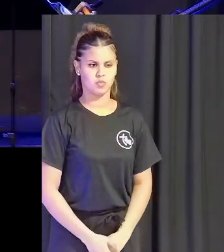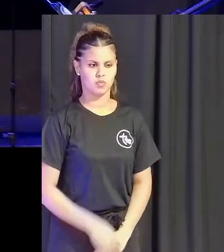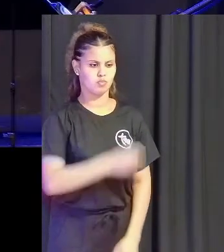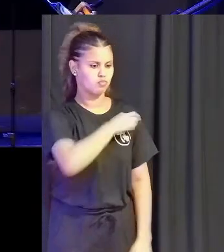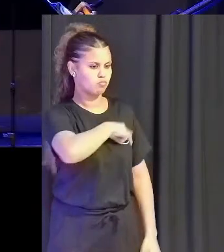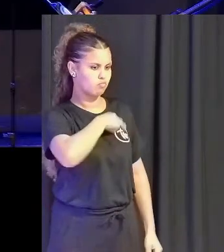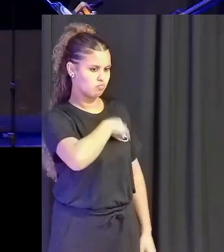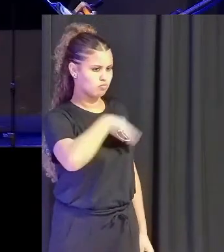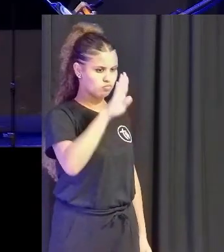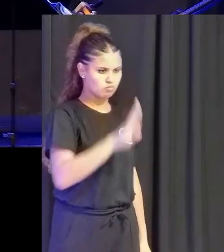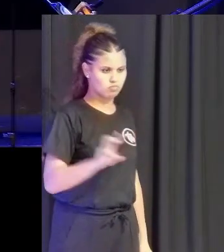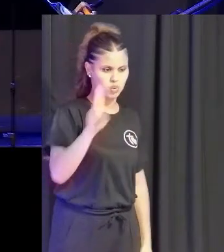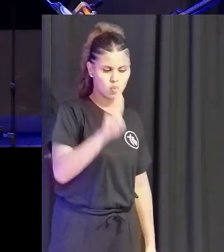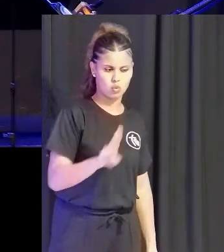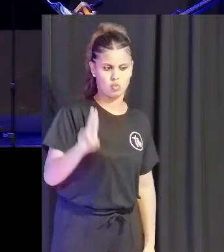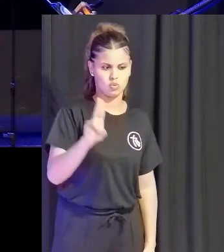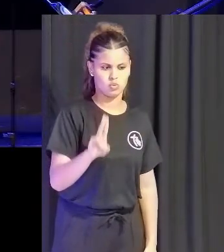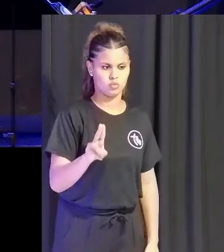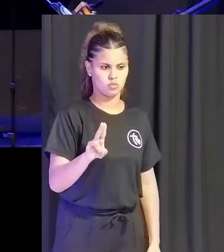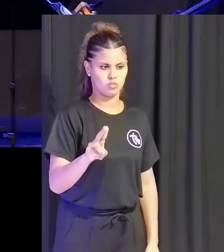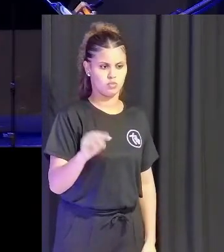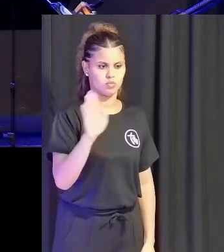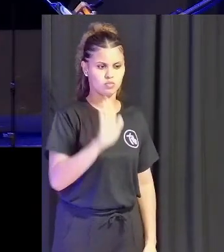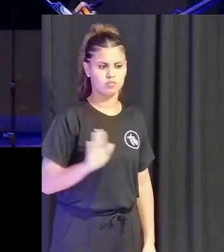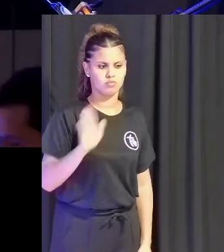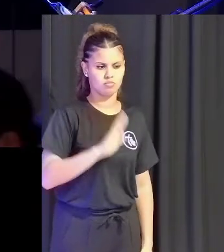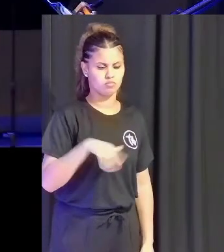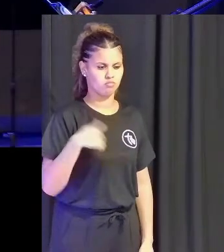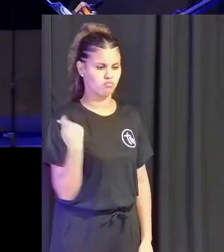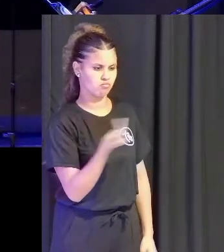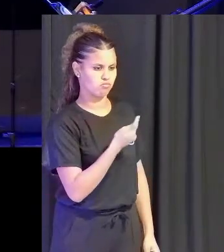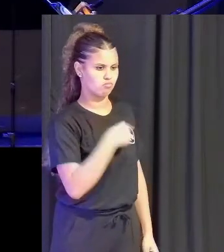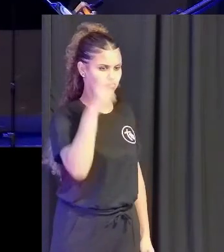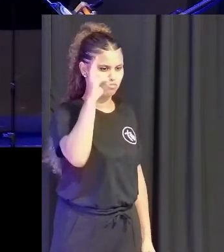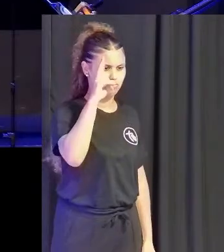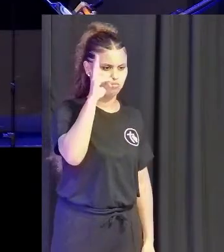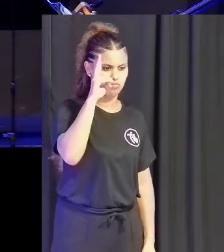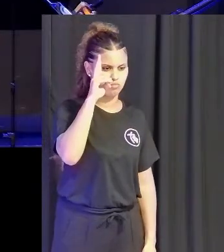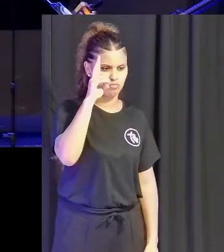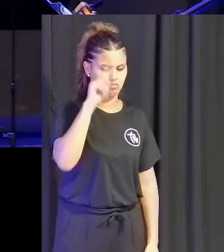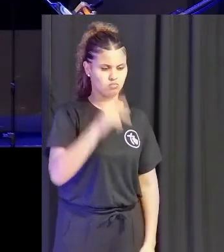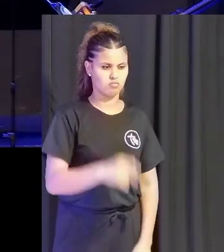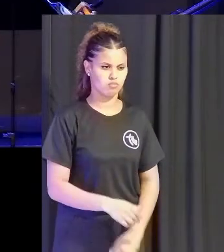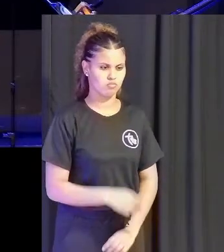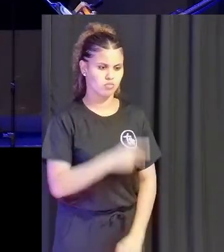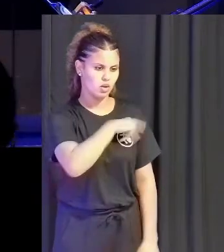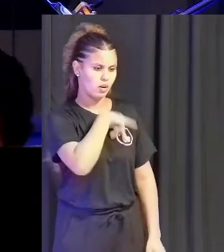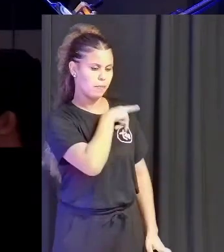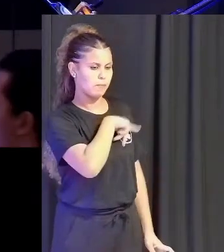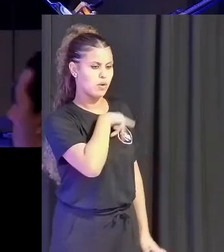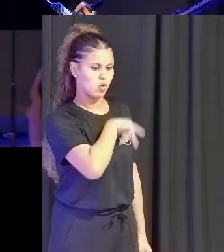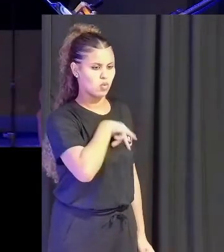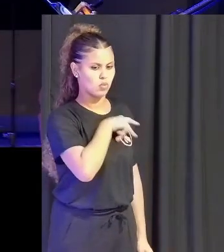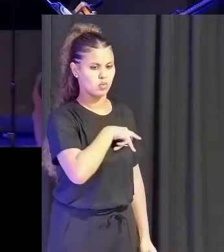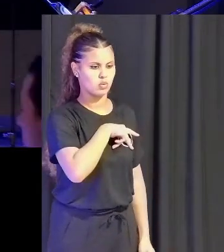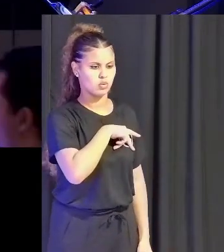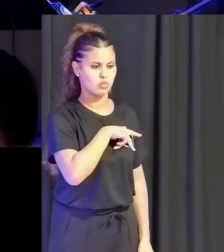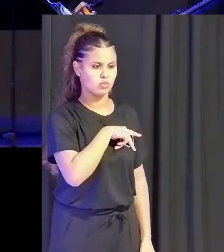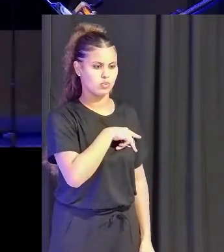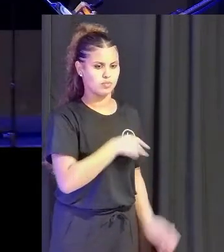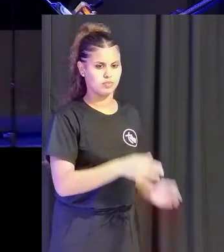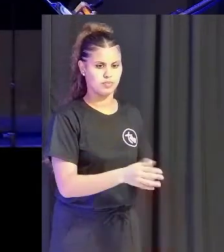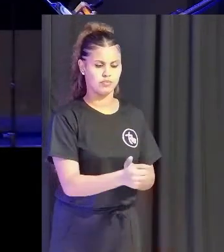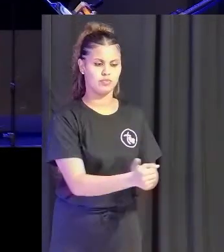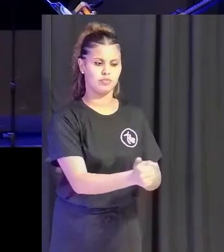vamos ver alguns exemplos disso. Então aqui vemos que Paulo está levando a igreja de Corinto a lembrar do passado